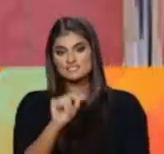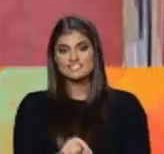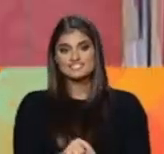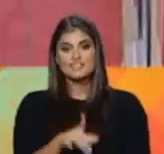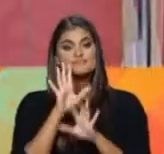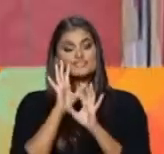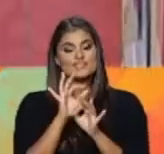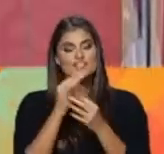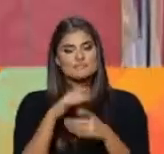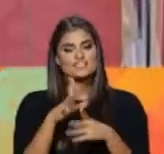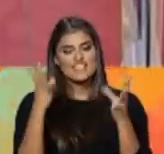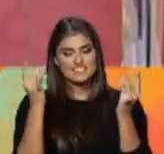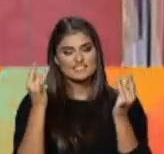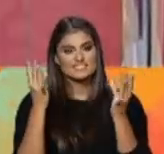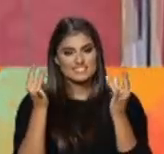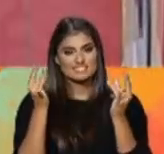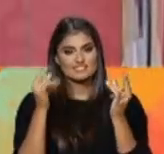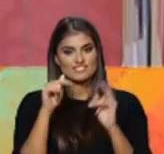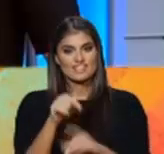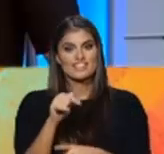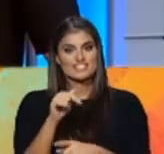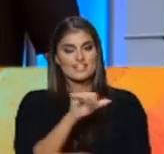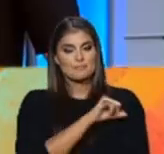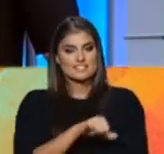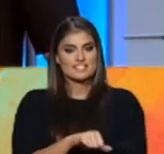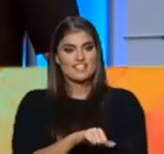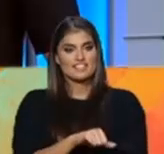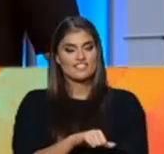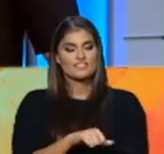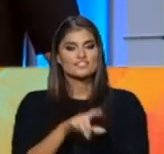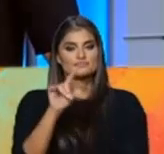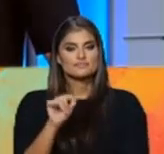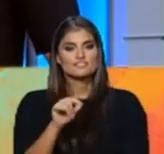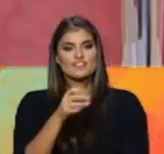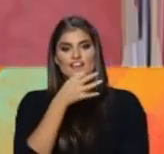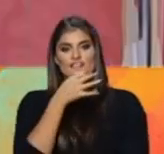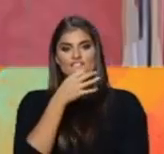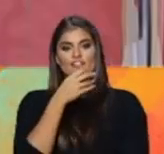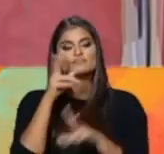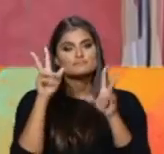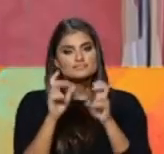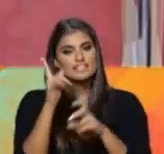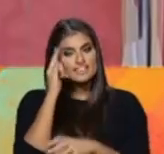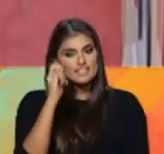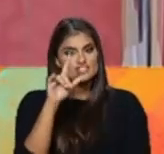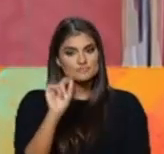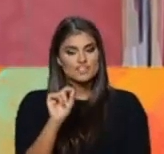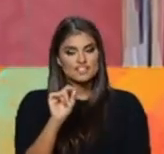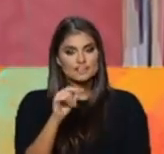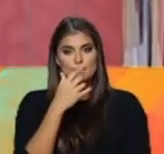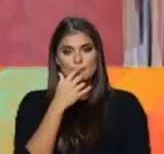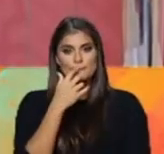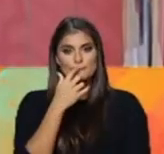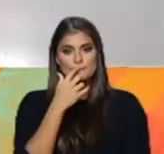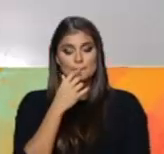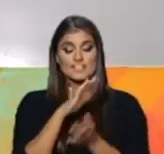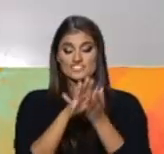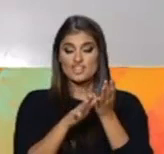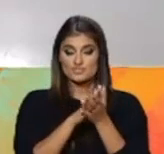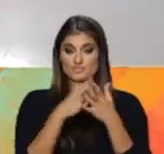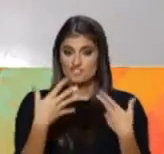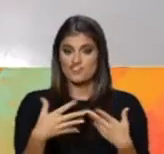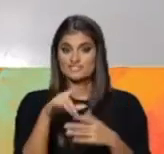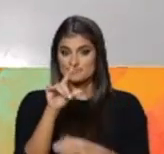Preciso ter cuidado. Mas é muito divertido ver esta rapaziada a buscar termos e ideias e gestos. E gestos, sim, sim.